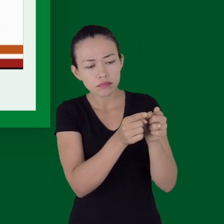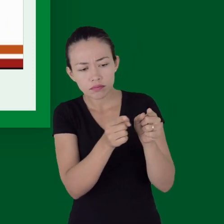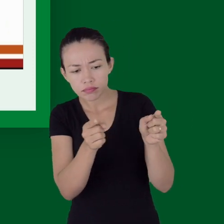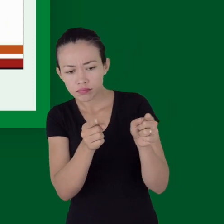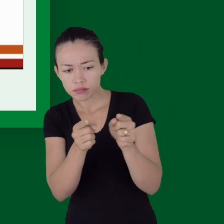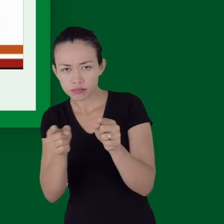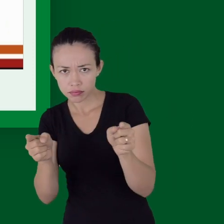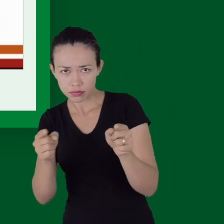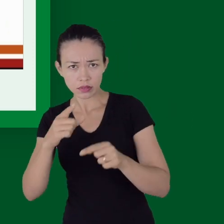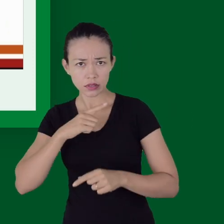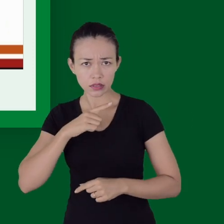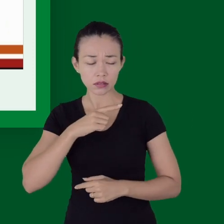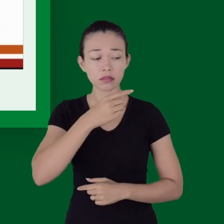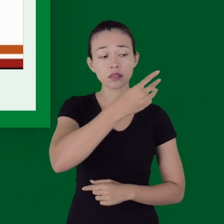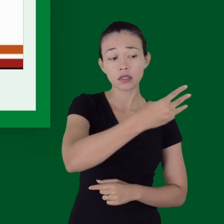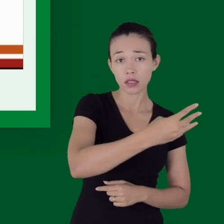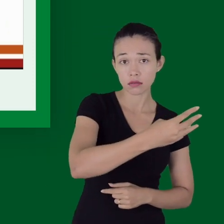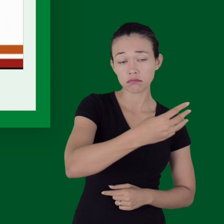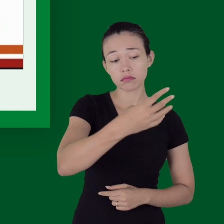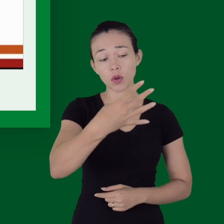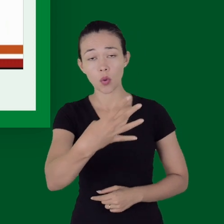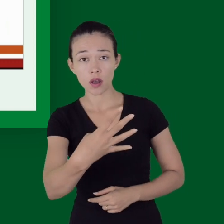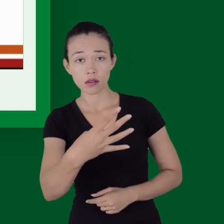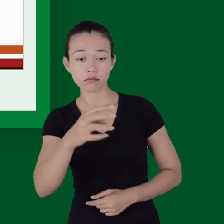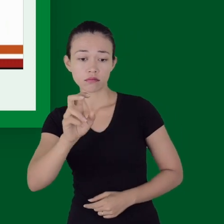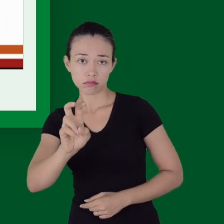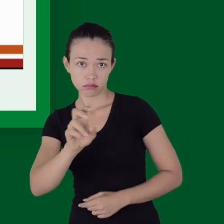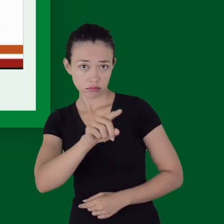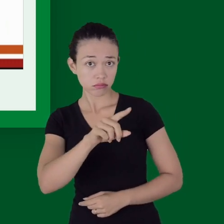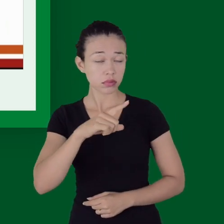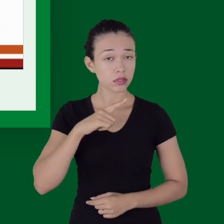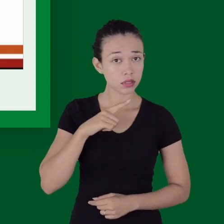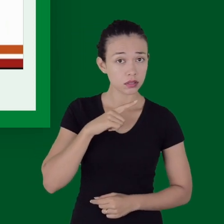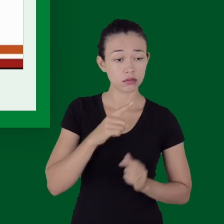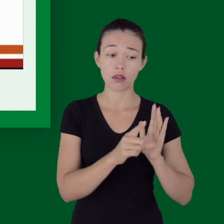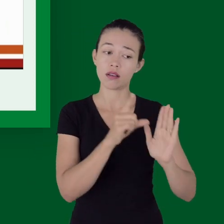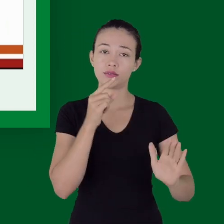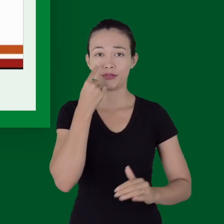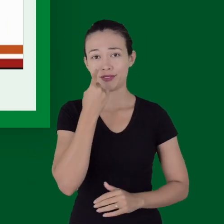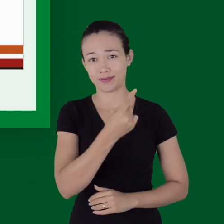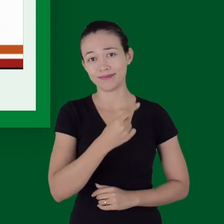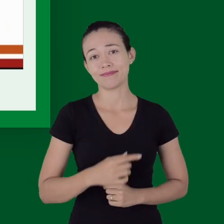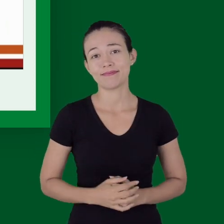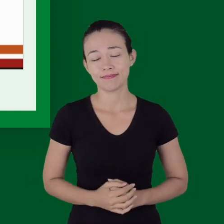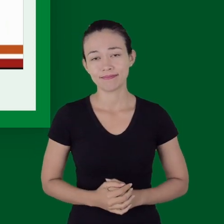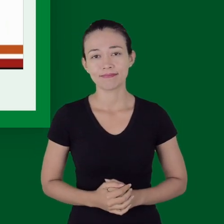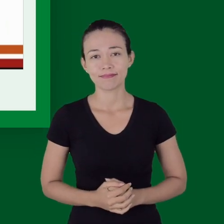lâminas do tamanho adequado. Então, lâmina 3, lâmina 4, lâmina 5.